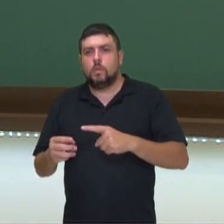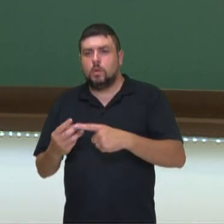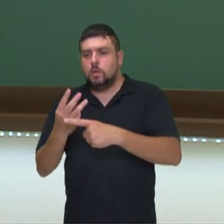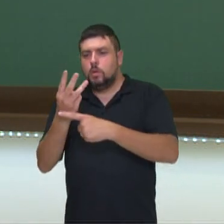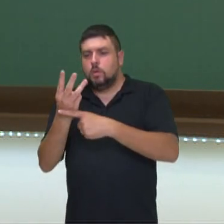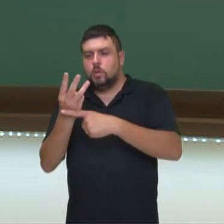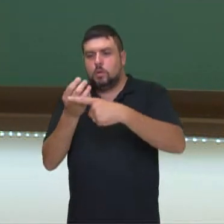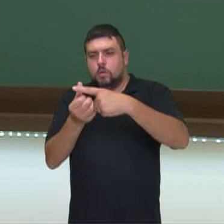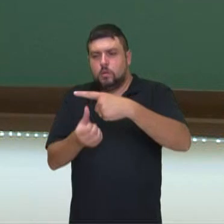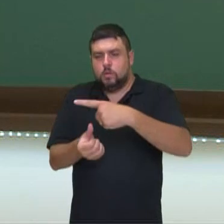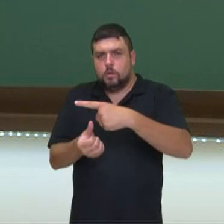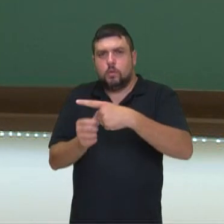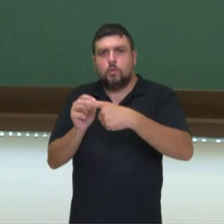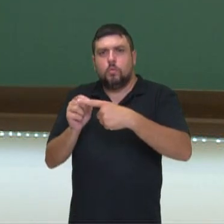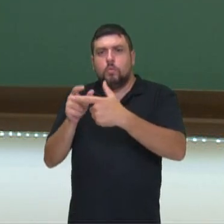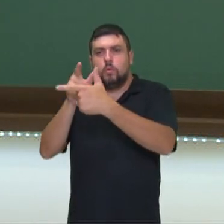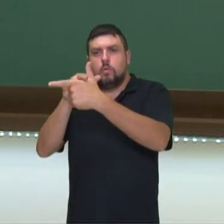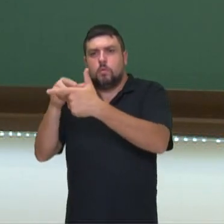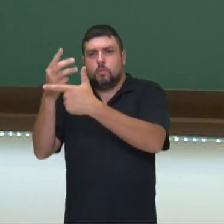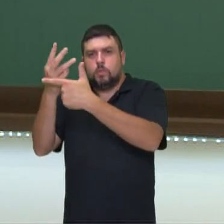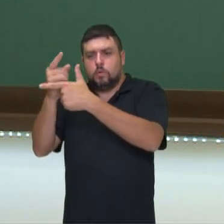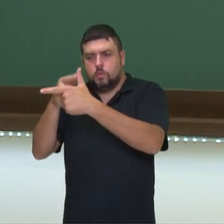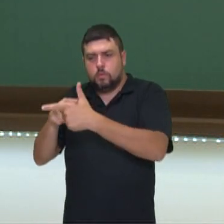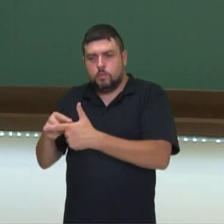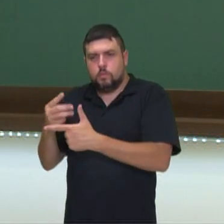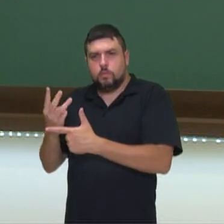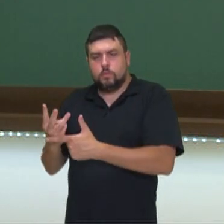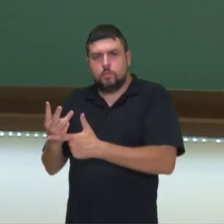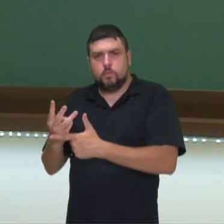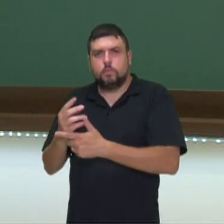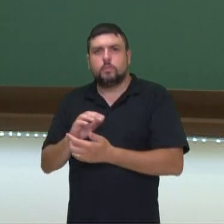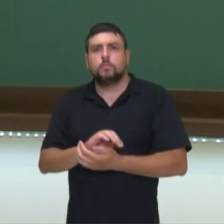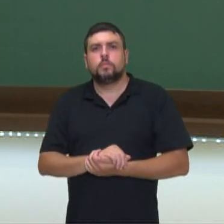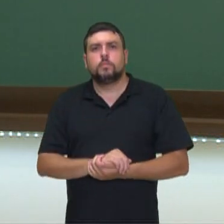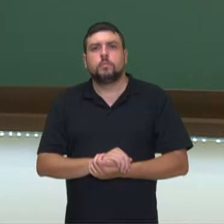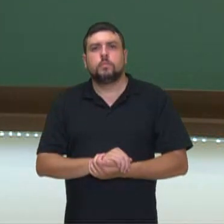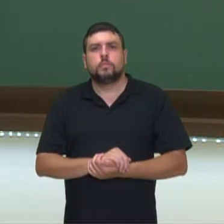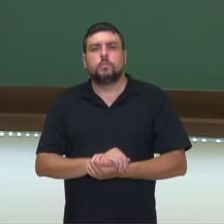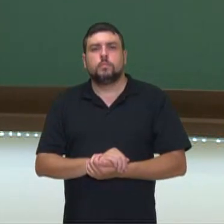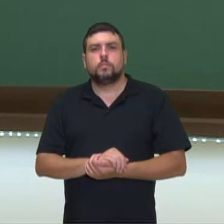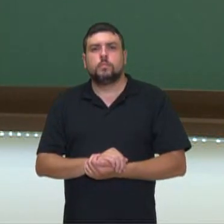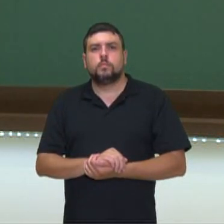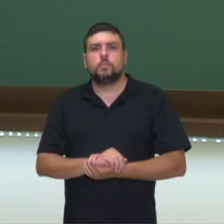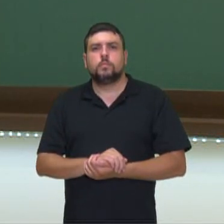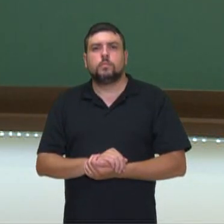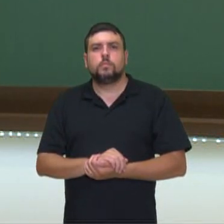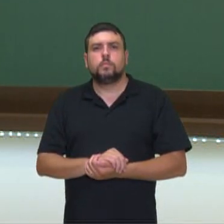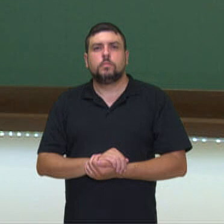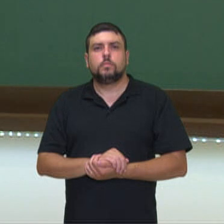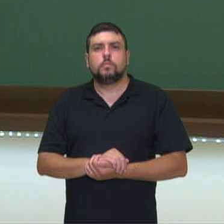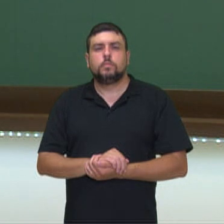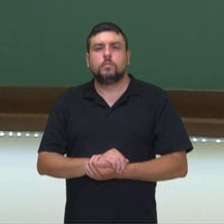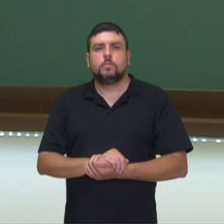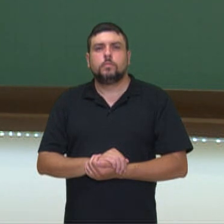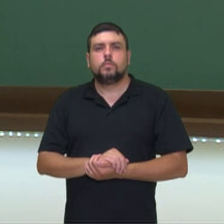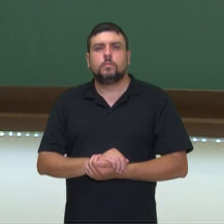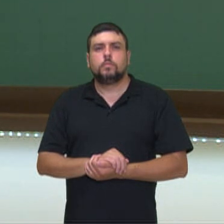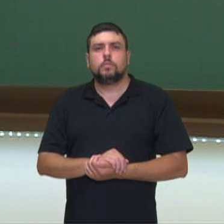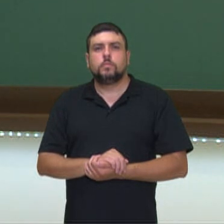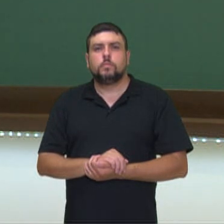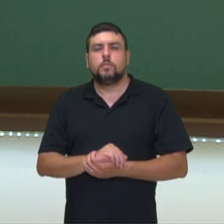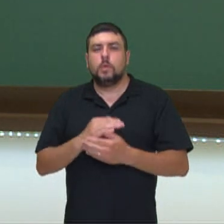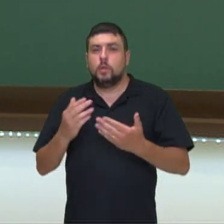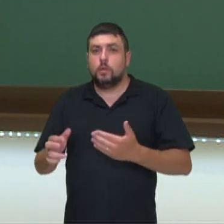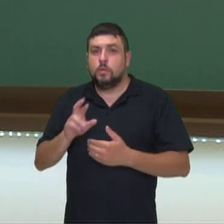são dois números que dão para dividir por 3. Então, olha só, 3 dividido por 3 é 1. 6 dividido por 3 é 2. Então,